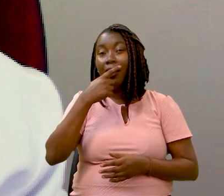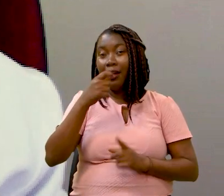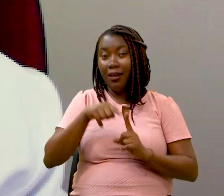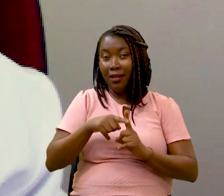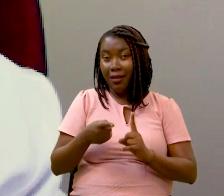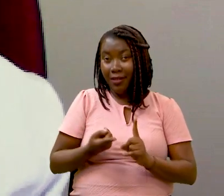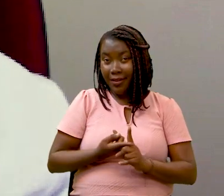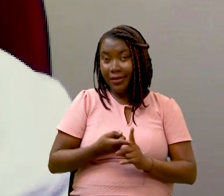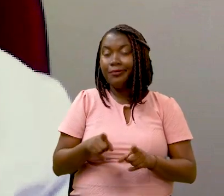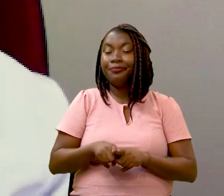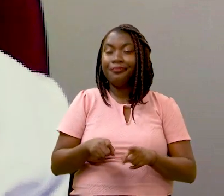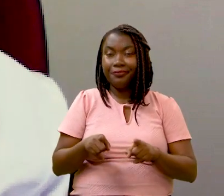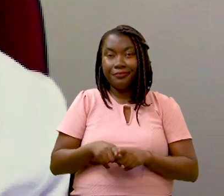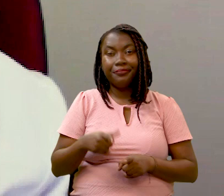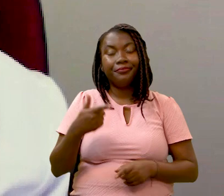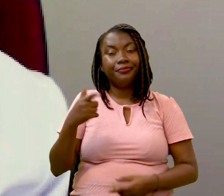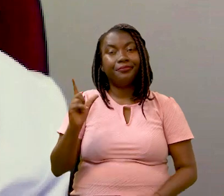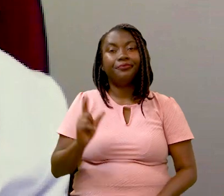O anticoncepcional